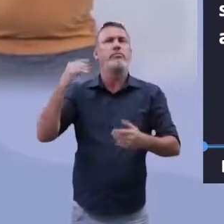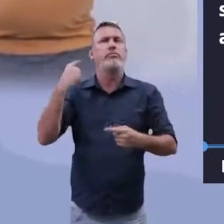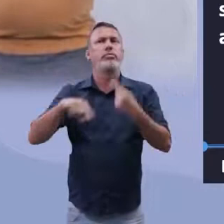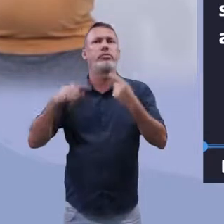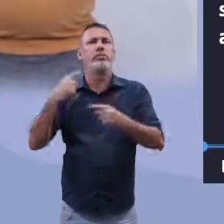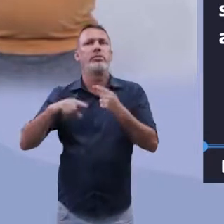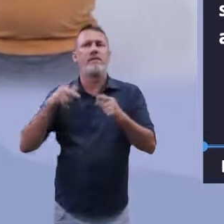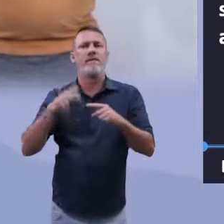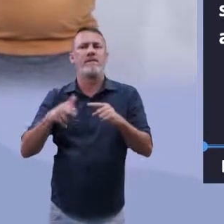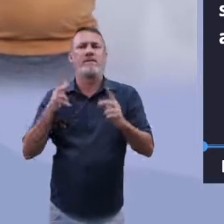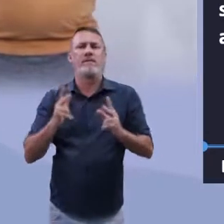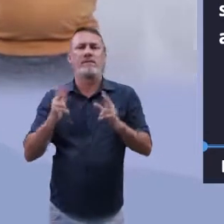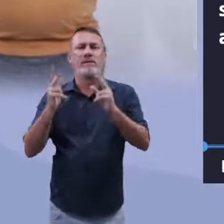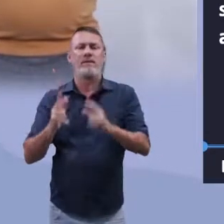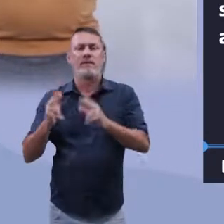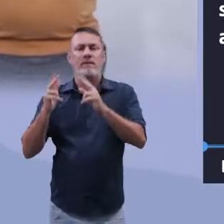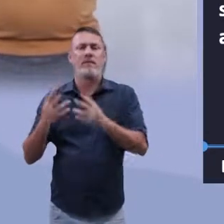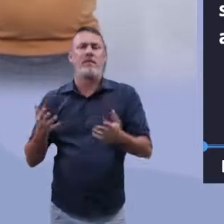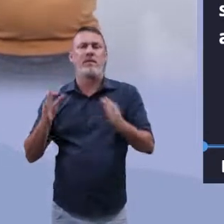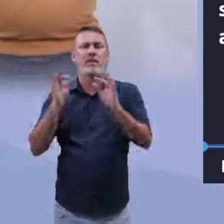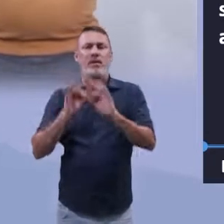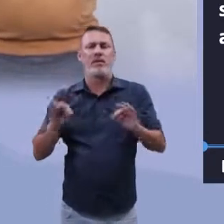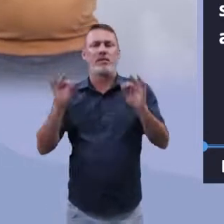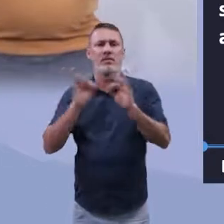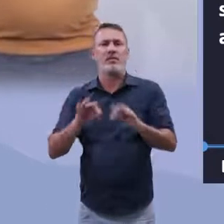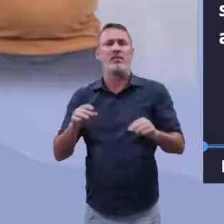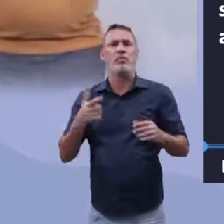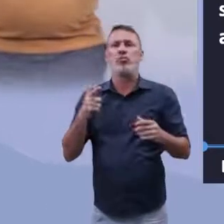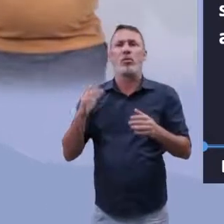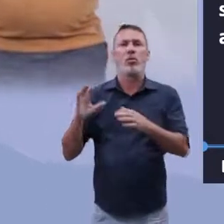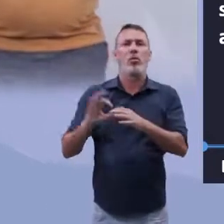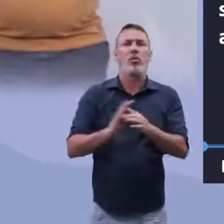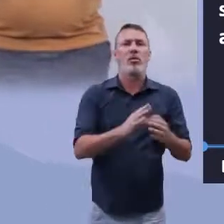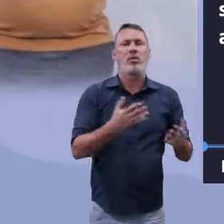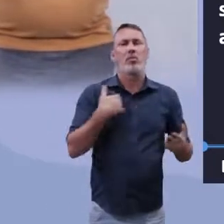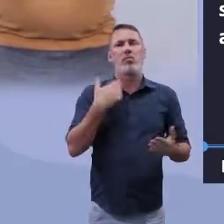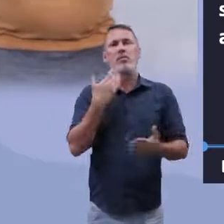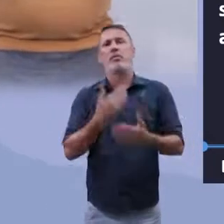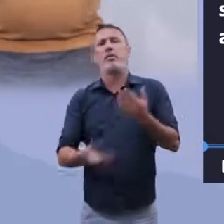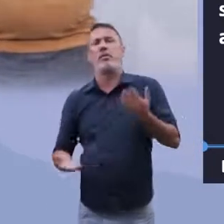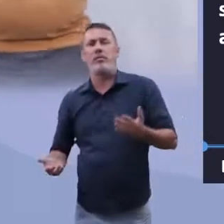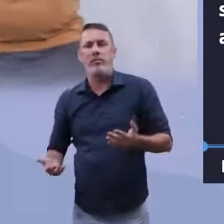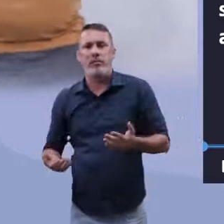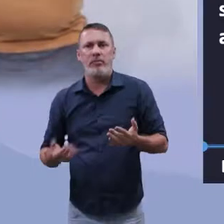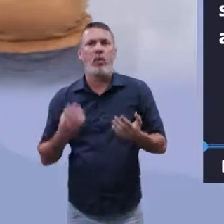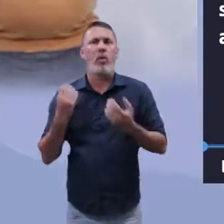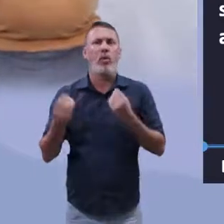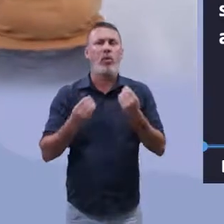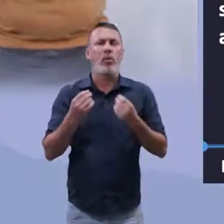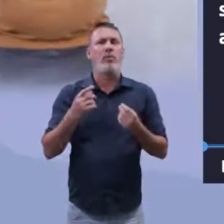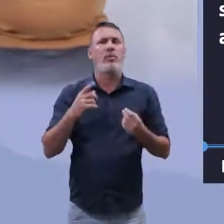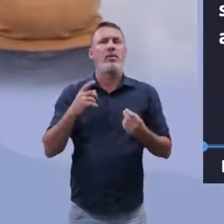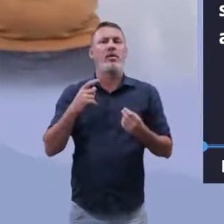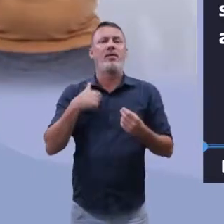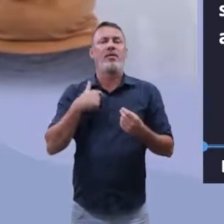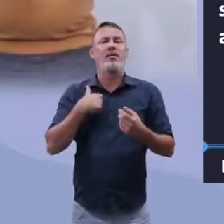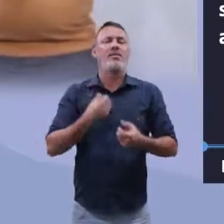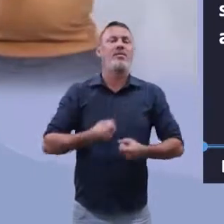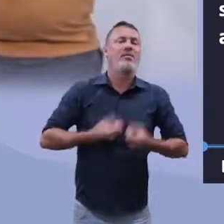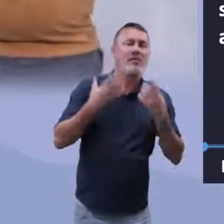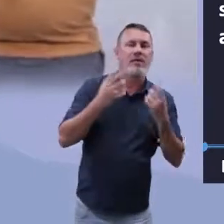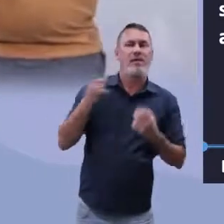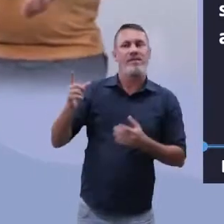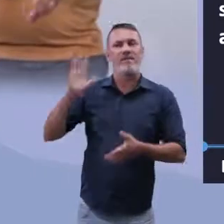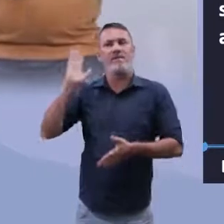né? Ou cortar uma frase fora do contexto, né? Levar uma frase fora do contexto, uma fala,